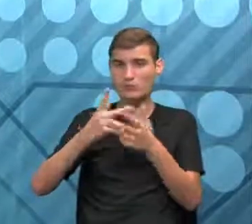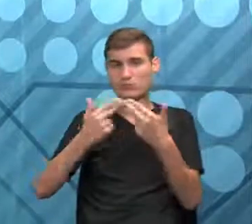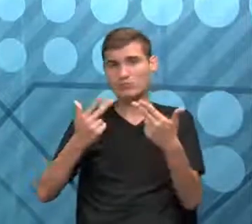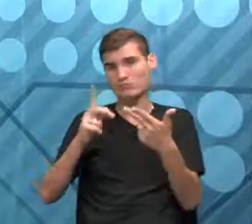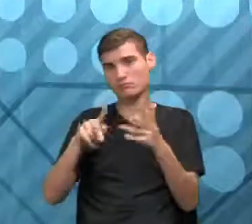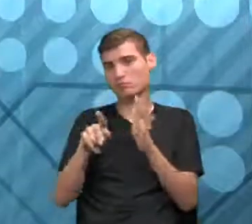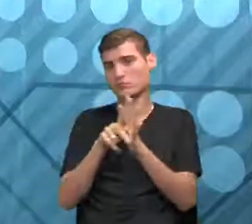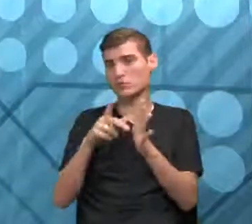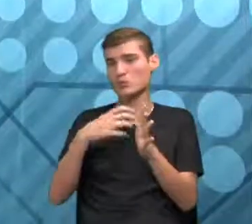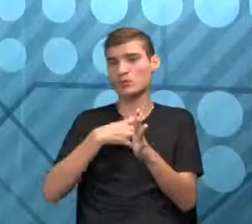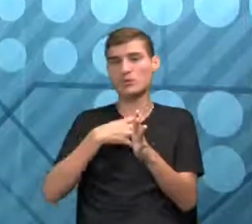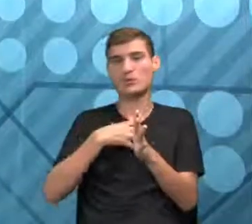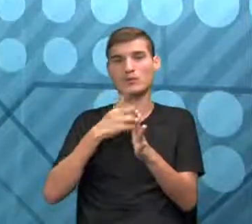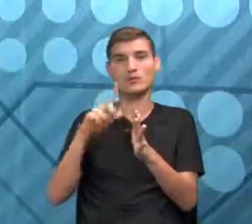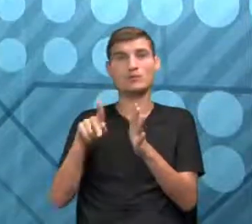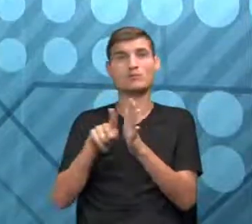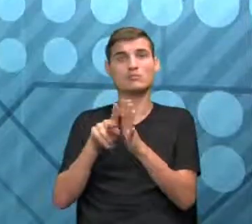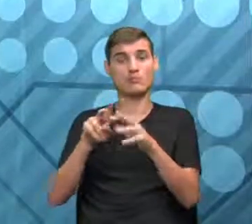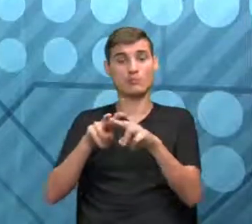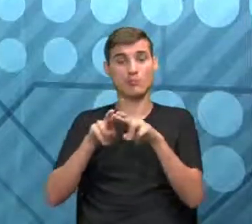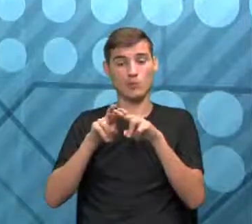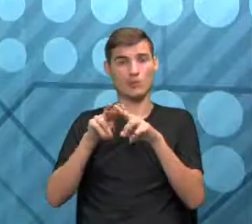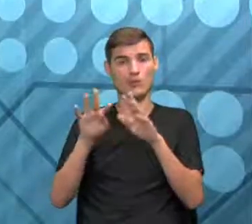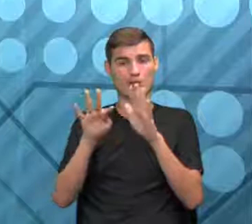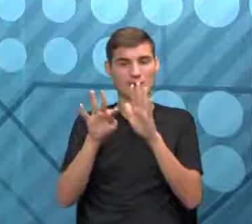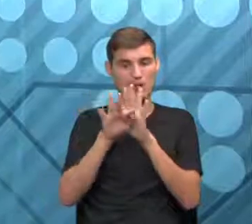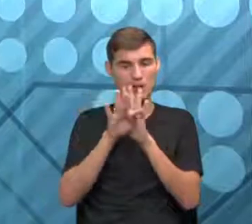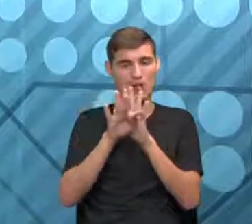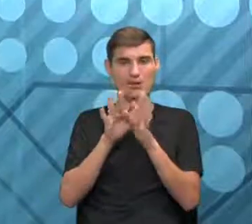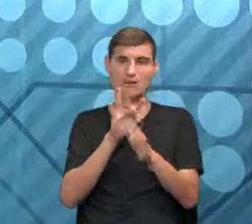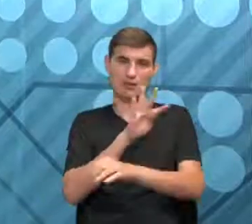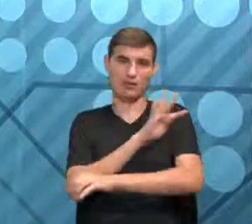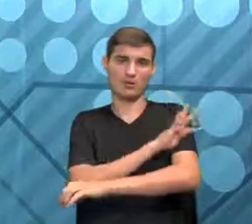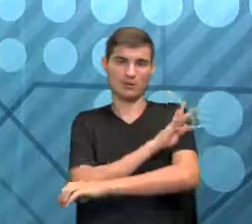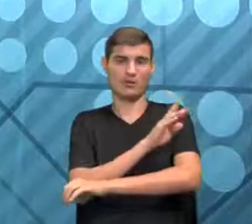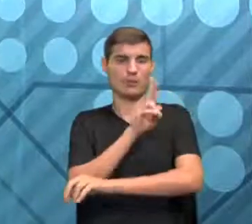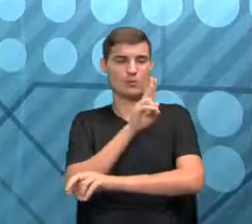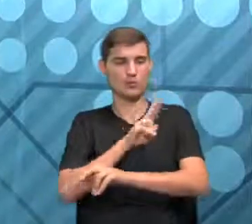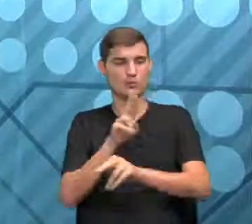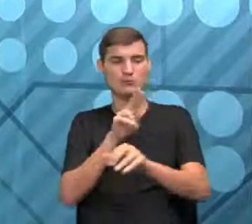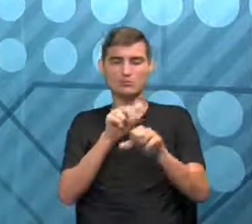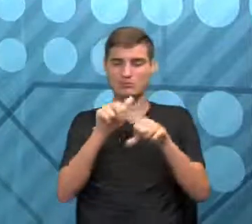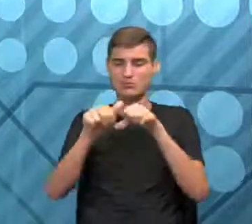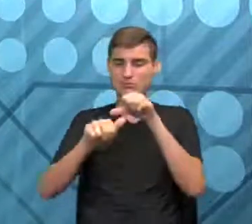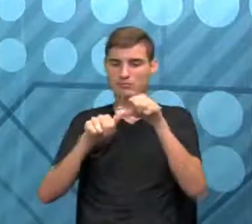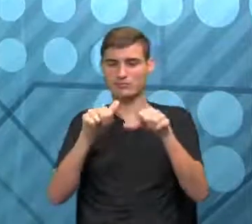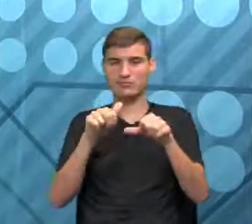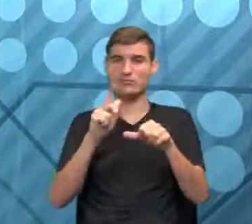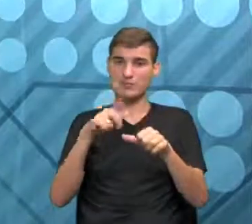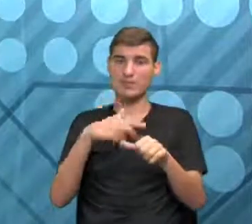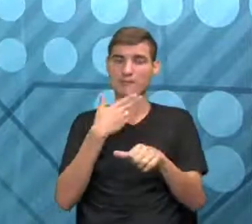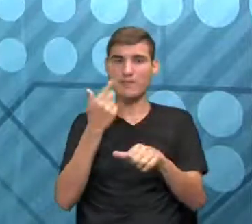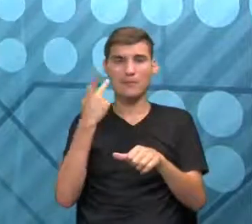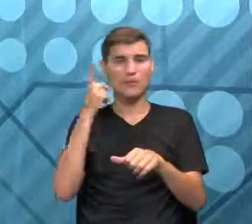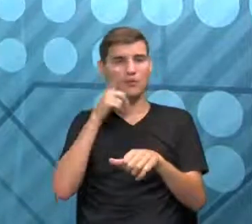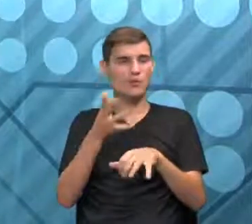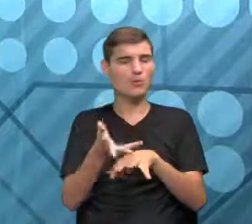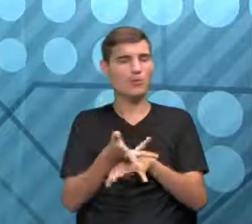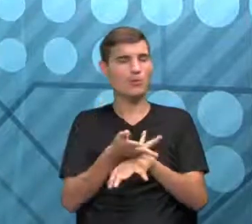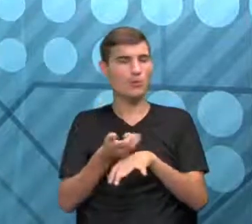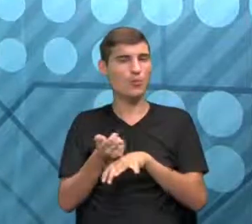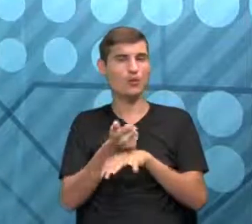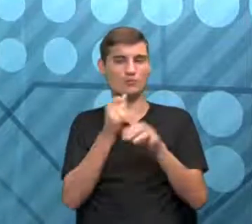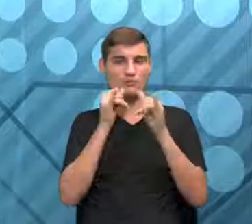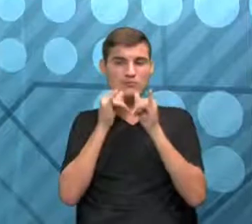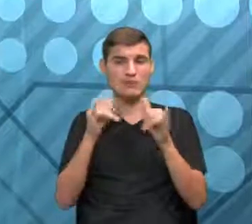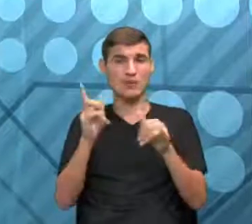Enfim, graças a essas técnicas de modulação e demodulação é que a gente consegue melhorar a qualidade da transmissão, a gente